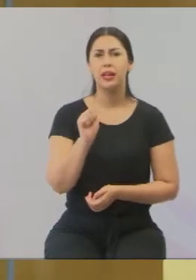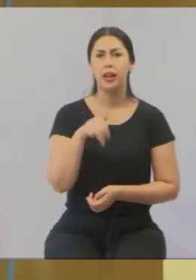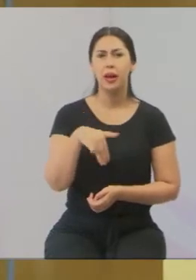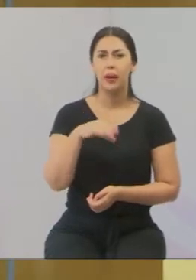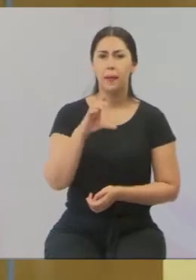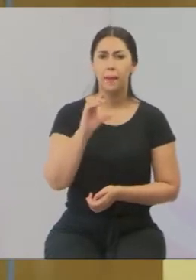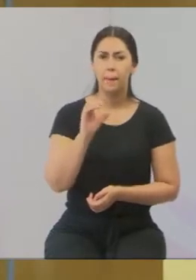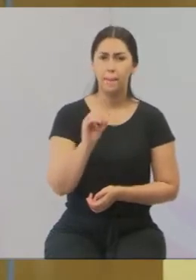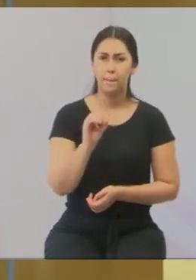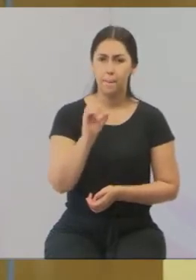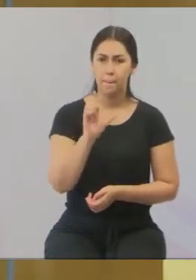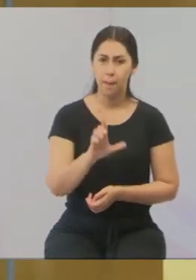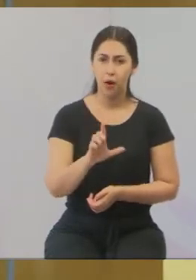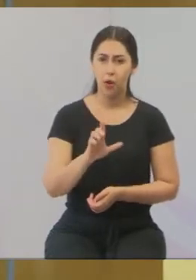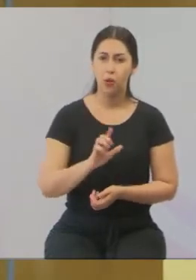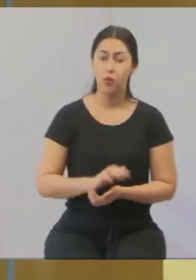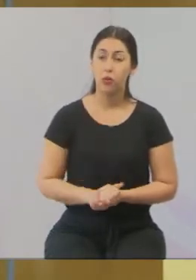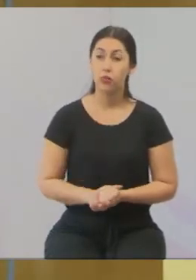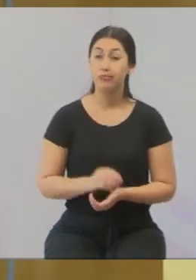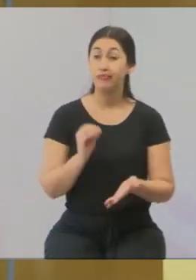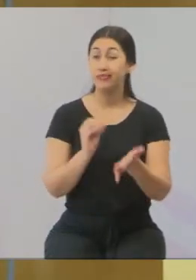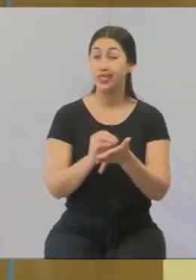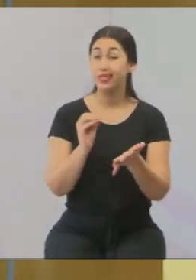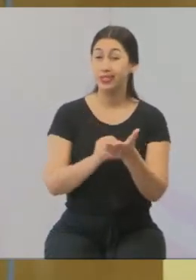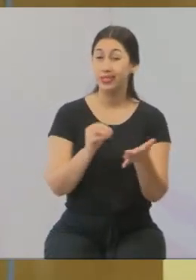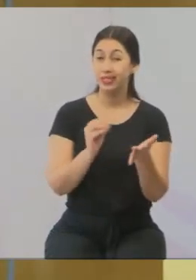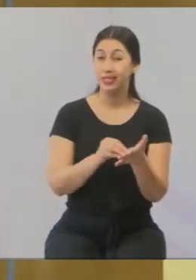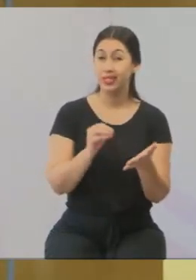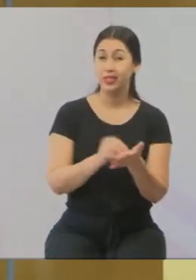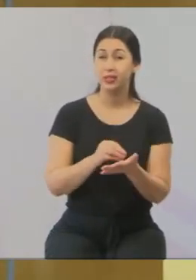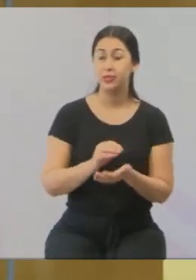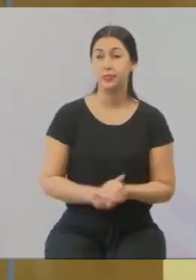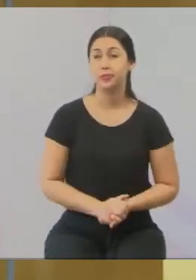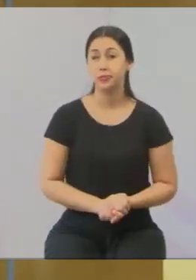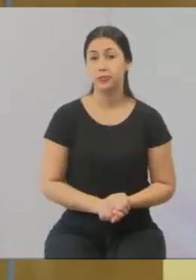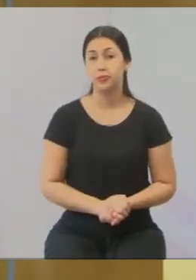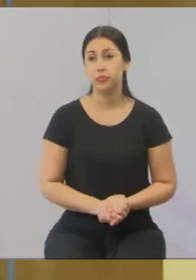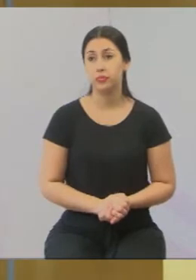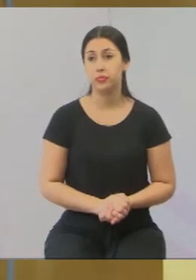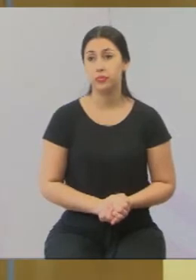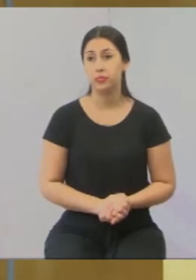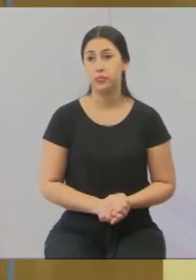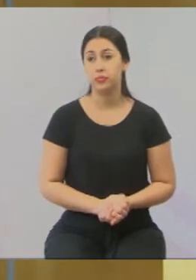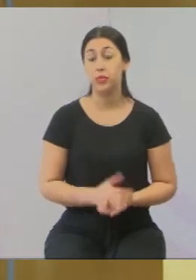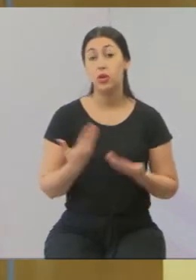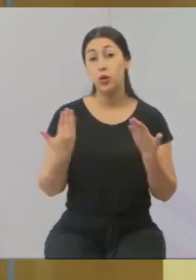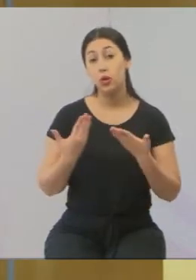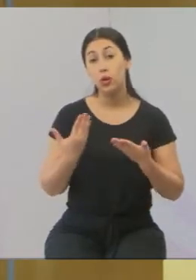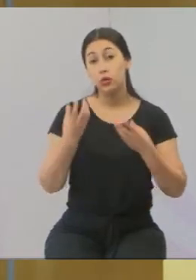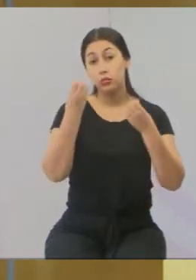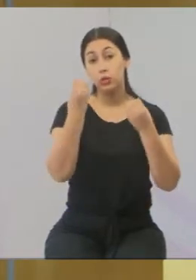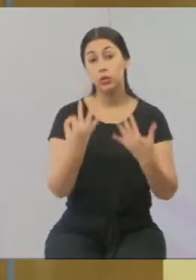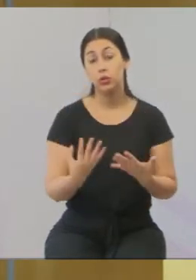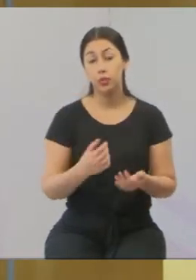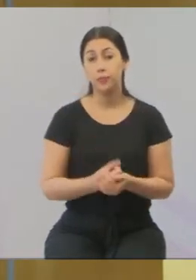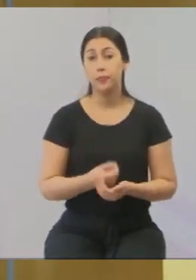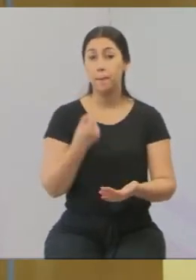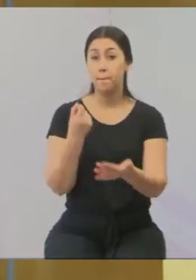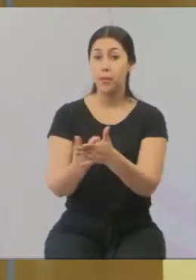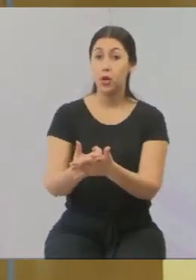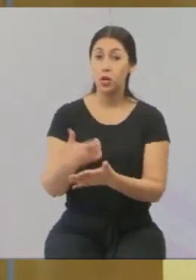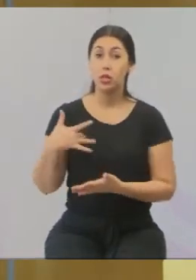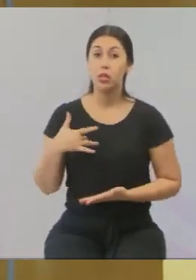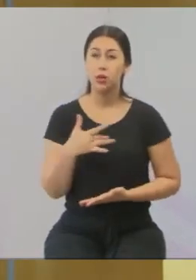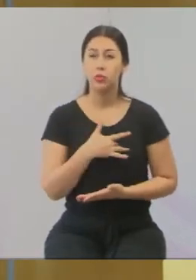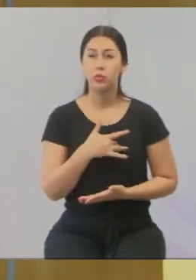para dor, que está faltando na rede já faz tempo. Quer dizer, aí, hoje, foi falado aqui que o investimento na saúde chega perto